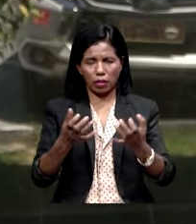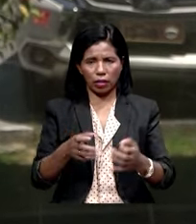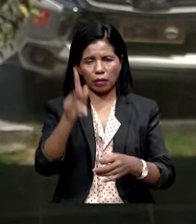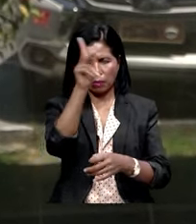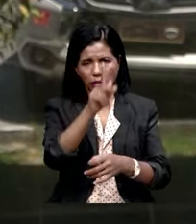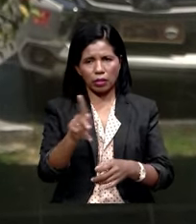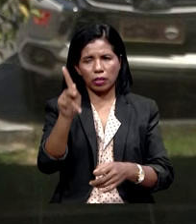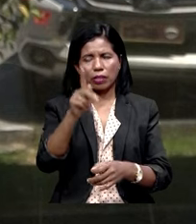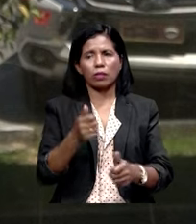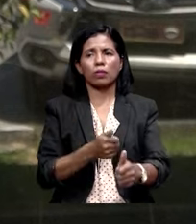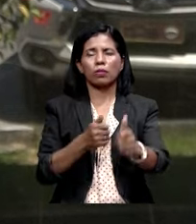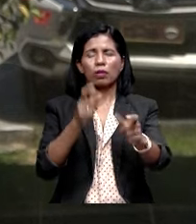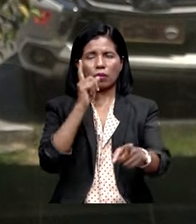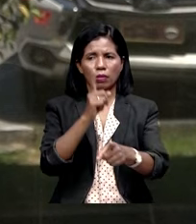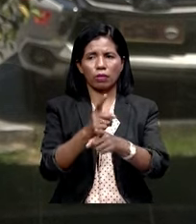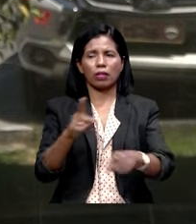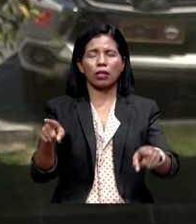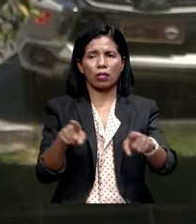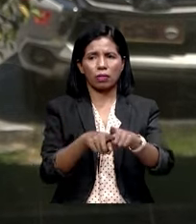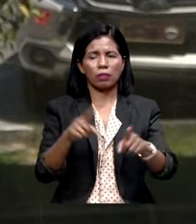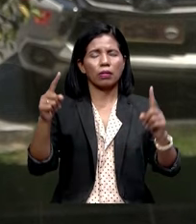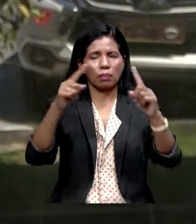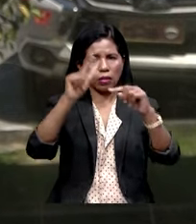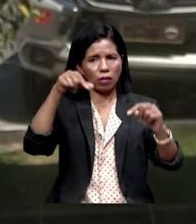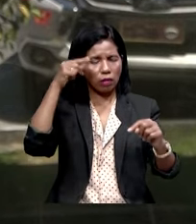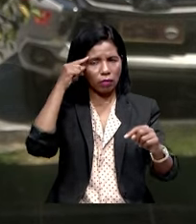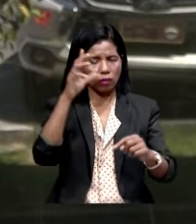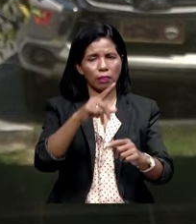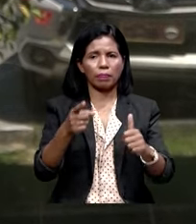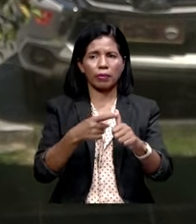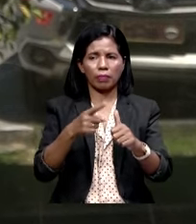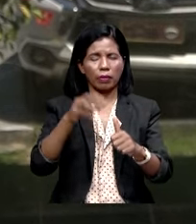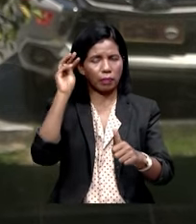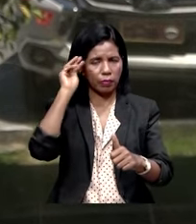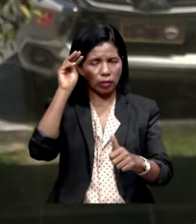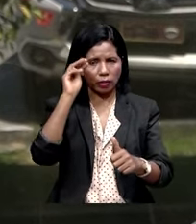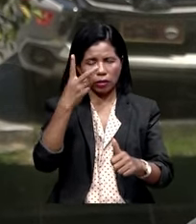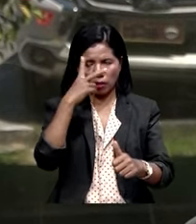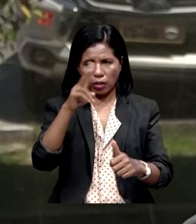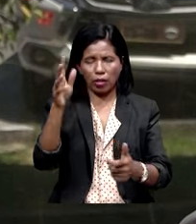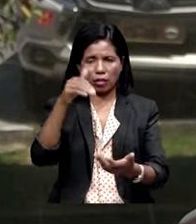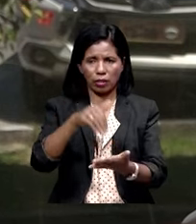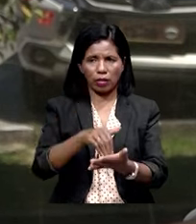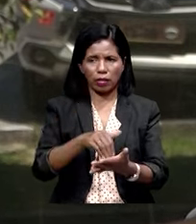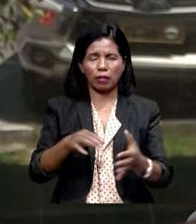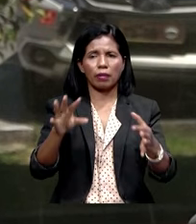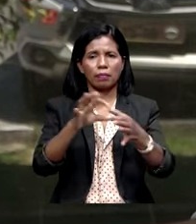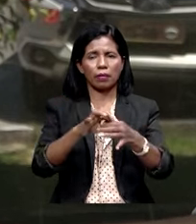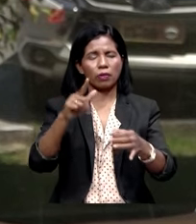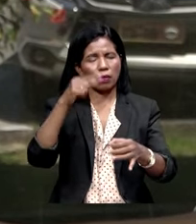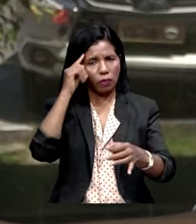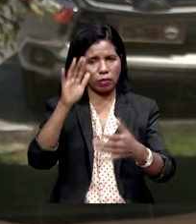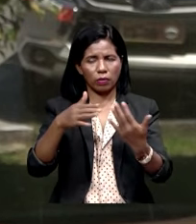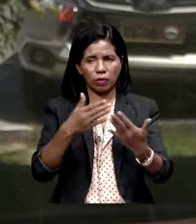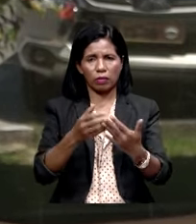a gente tem uma base para o governo. Primeiro-ministro, a gente avalia o membro do governo